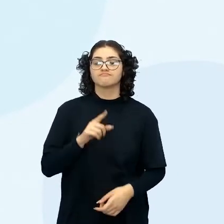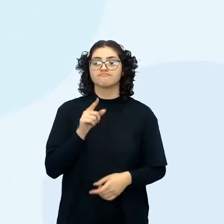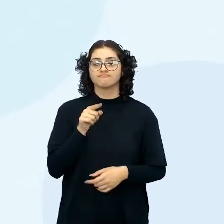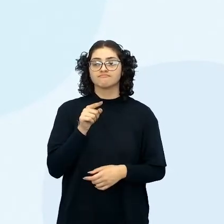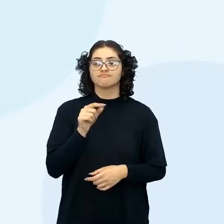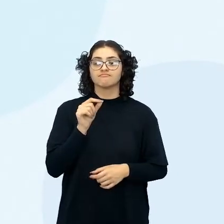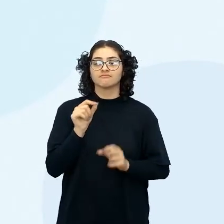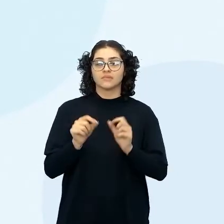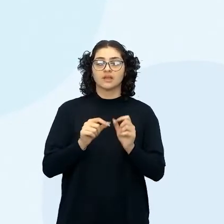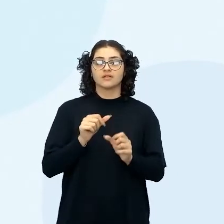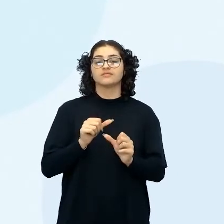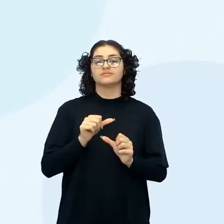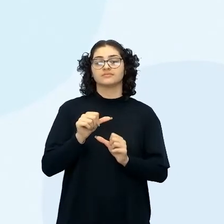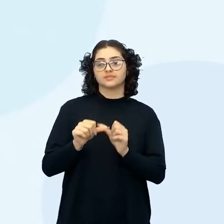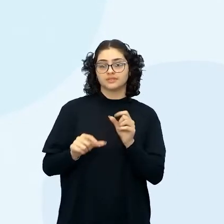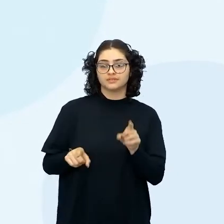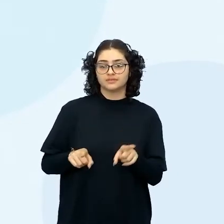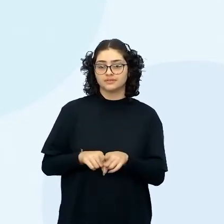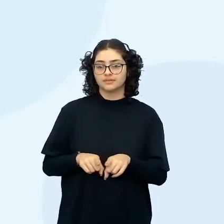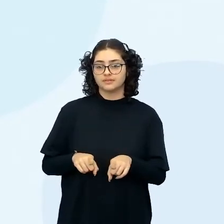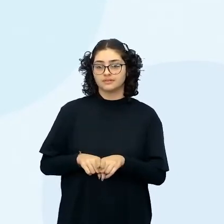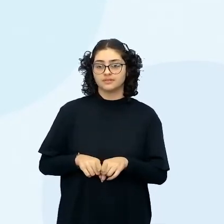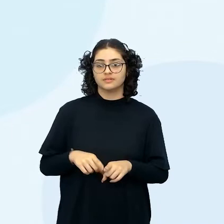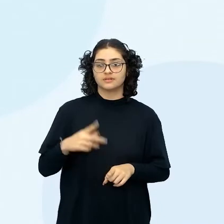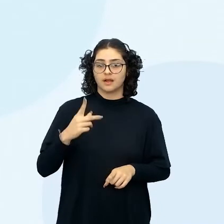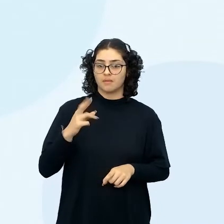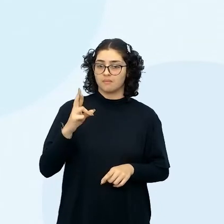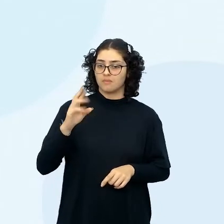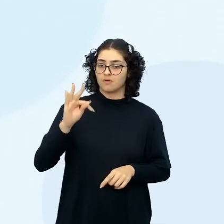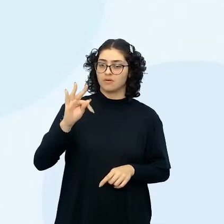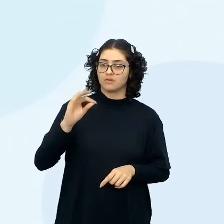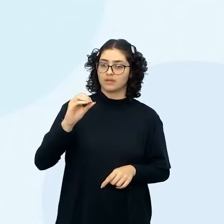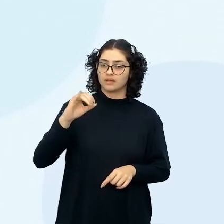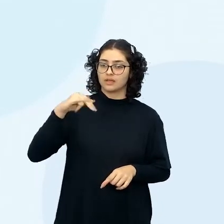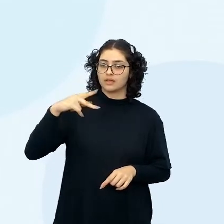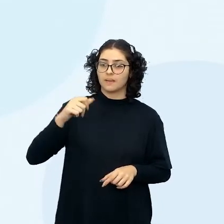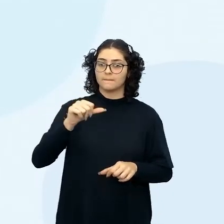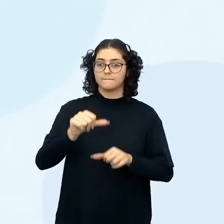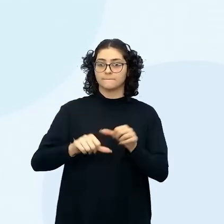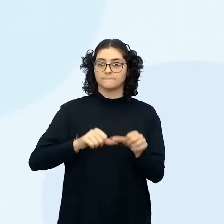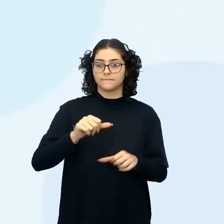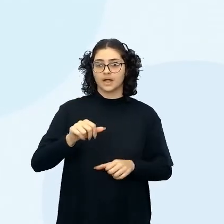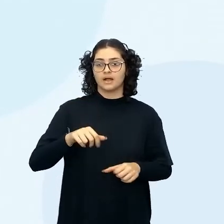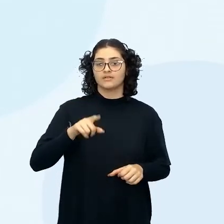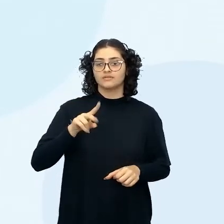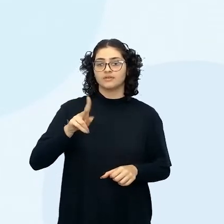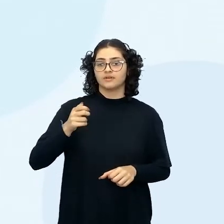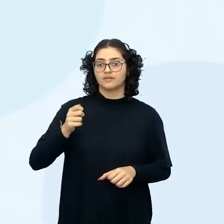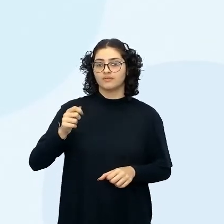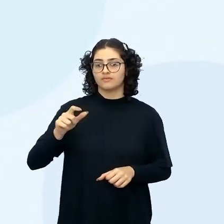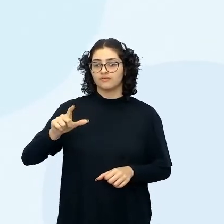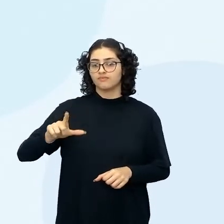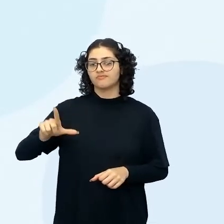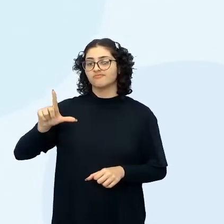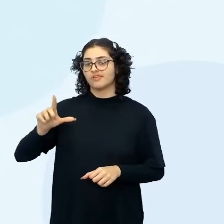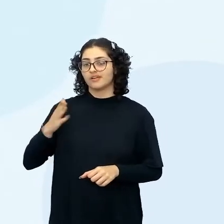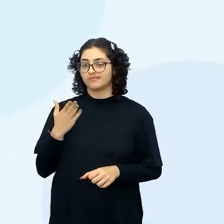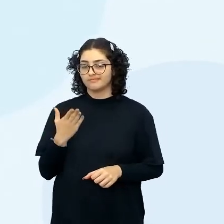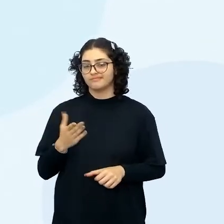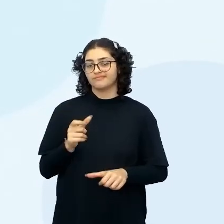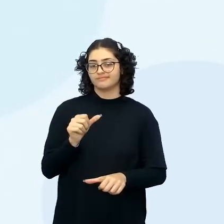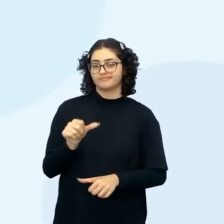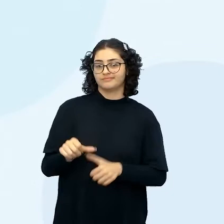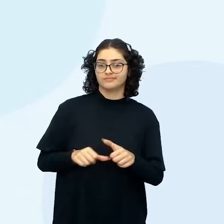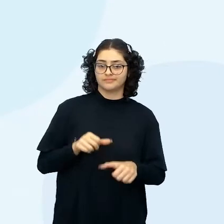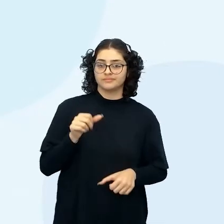em um outro tipo de proteína, onde eu vou ter a inserção de um outro tipo de aminoácido,